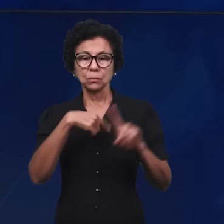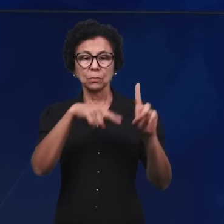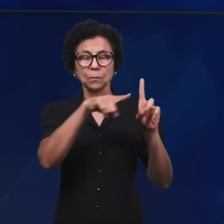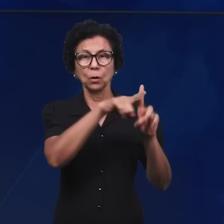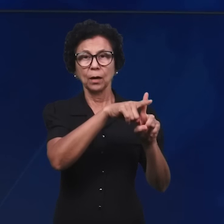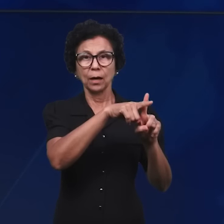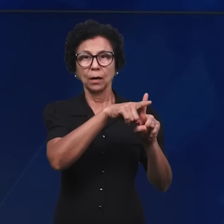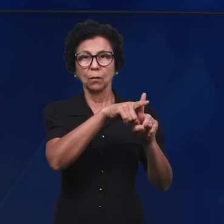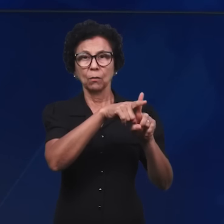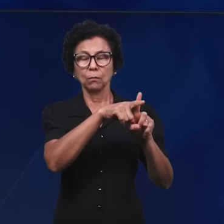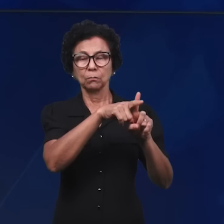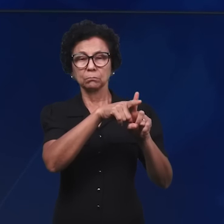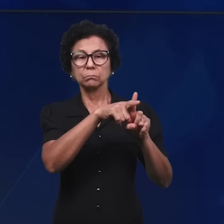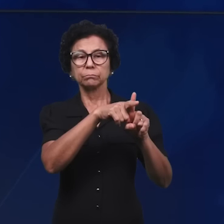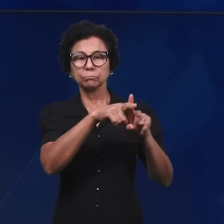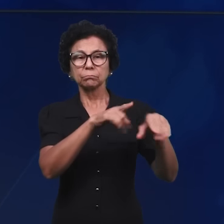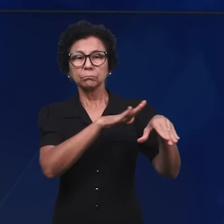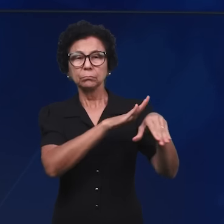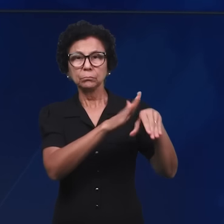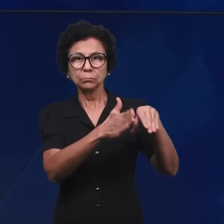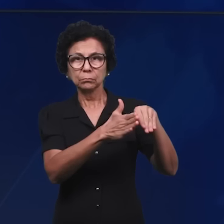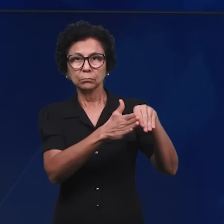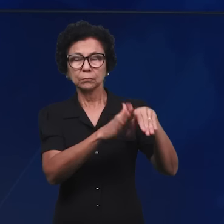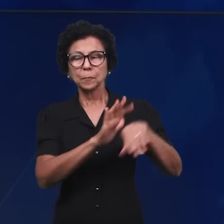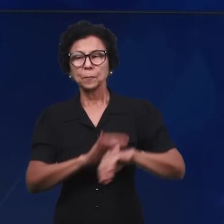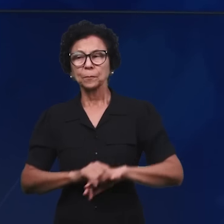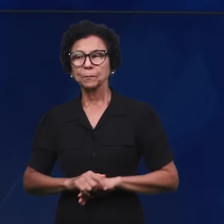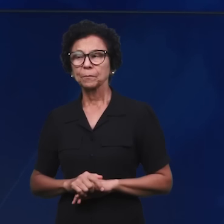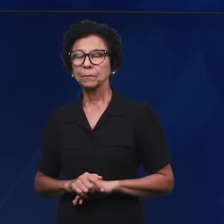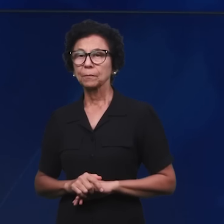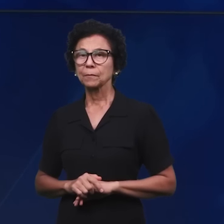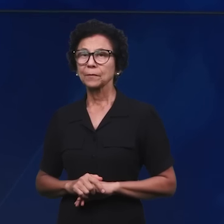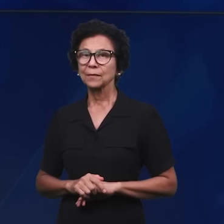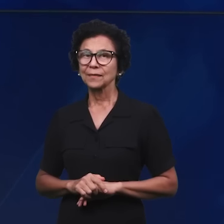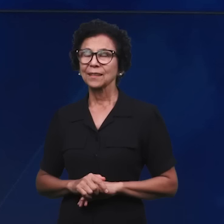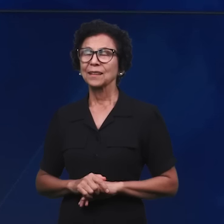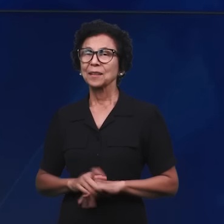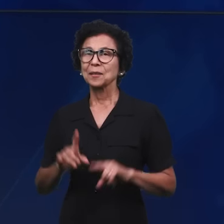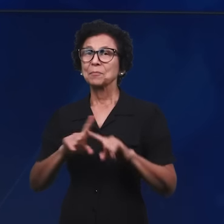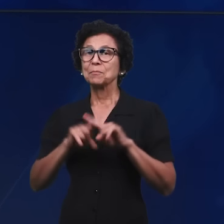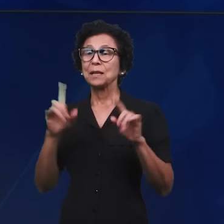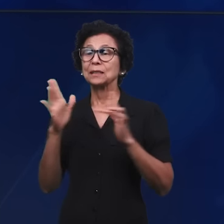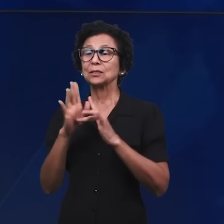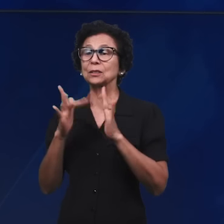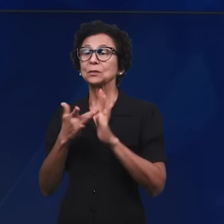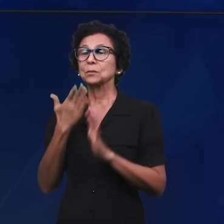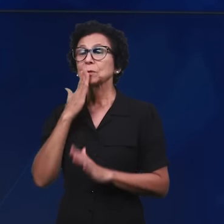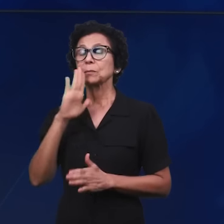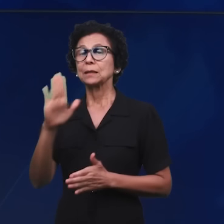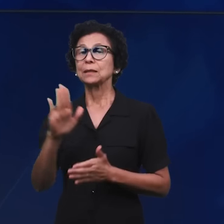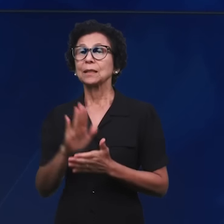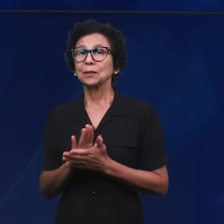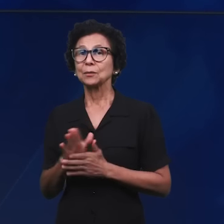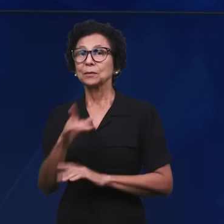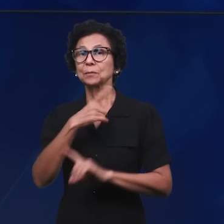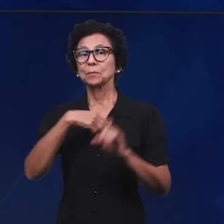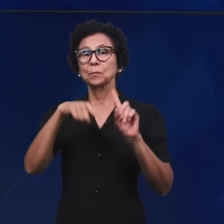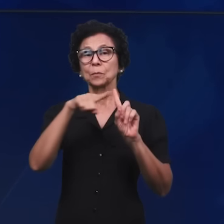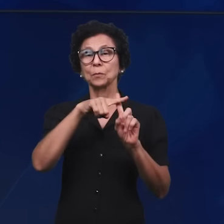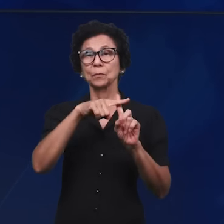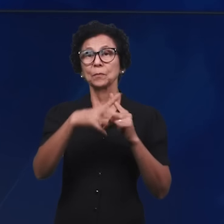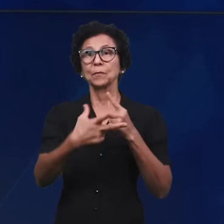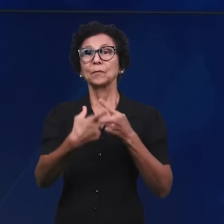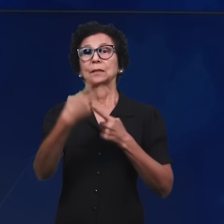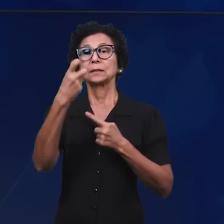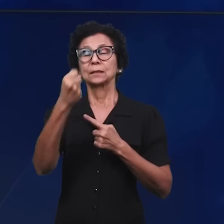tinha prometido uma coisa, que ele ressuscitaria, que ele venceria a morte. Então o que José